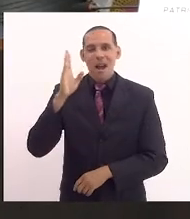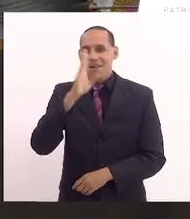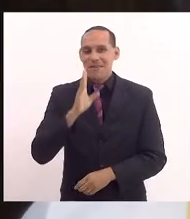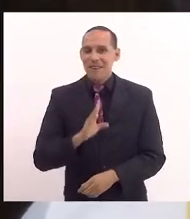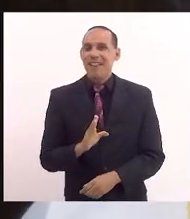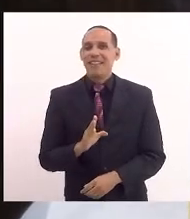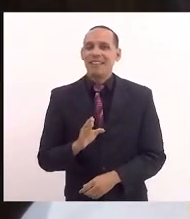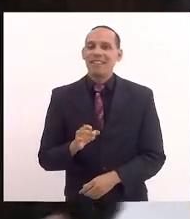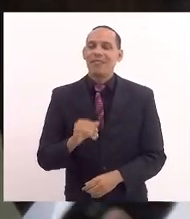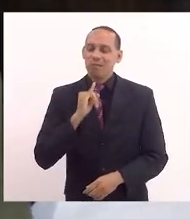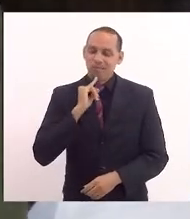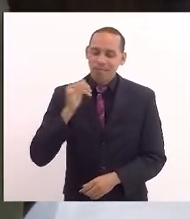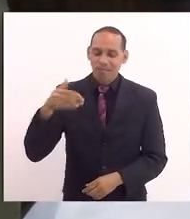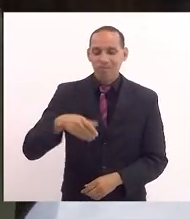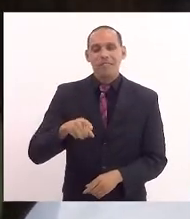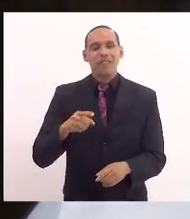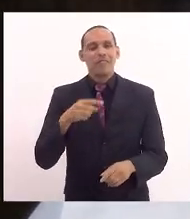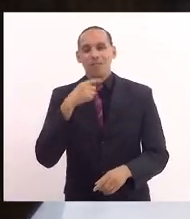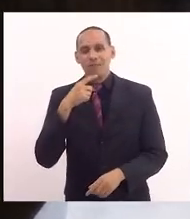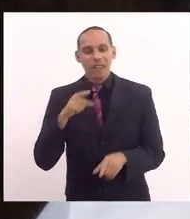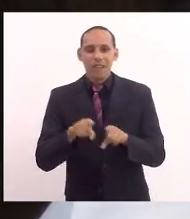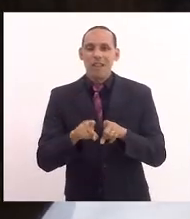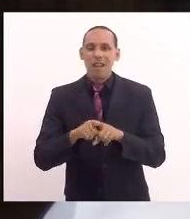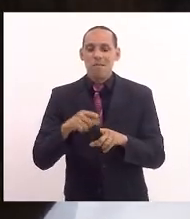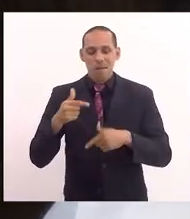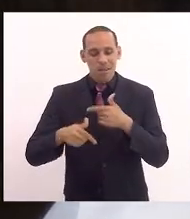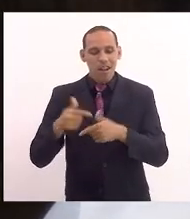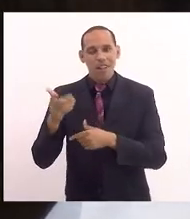Infelizmente também não pôde estar aqui, está trabalhando.